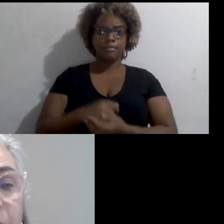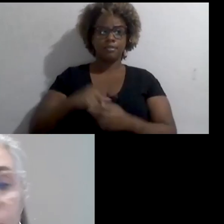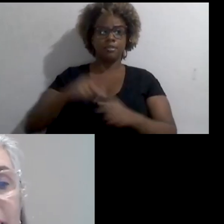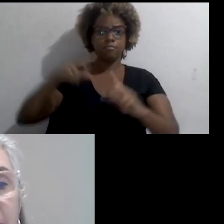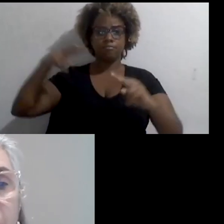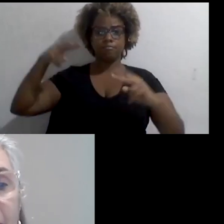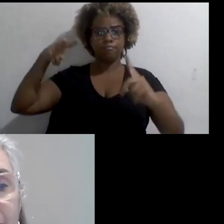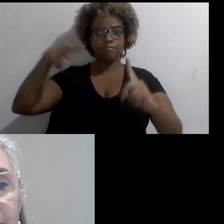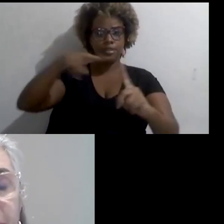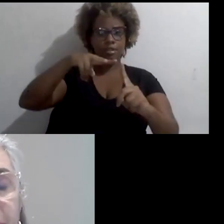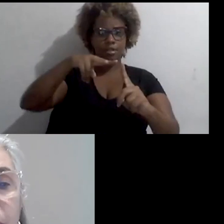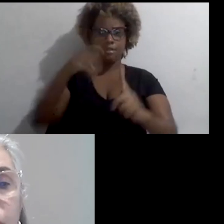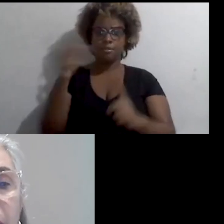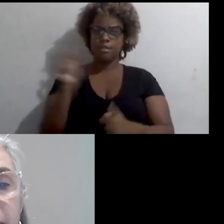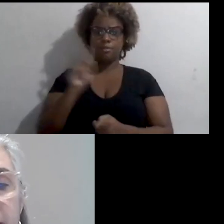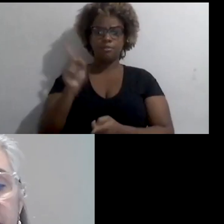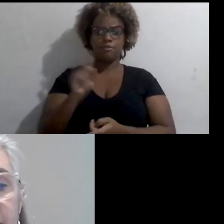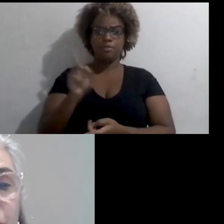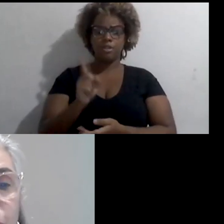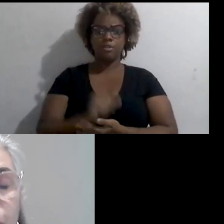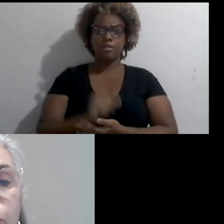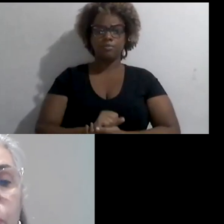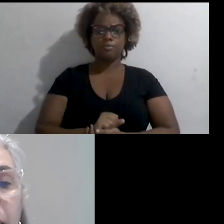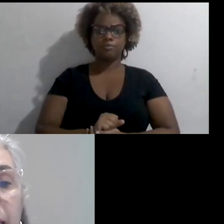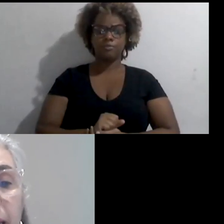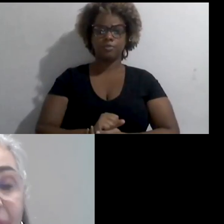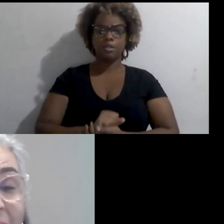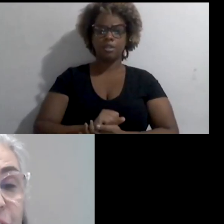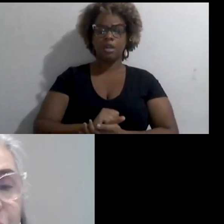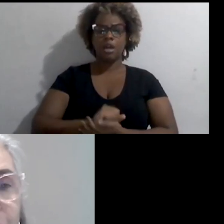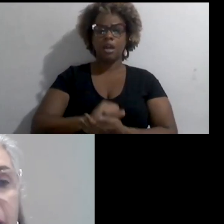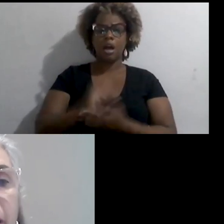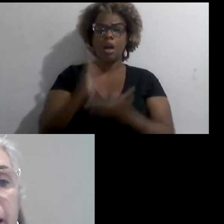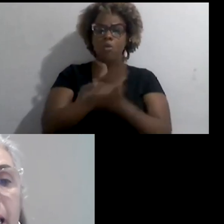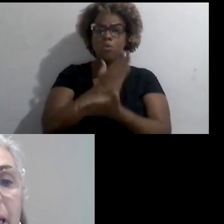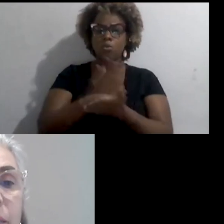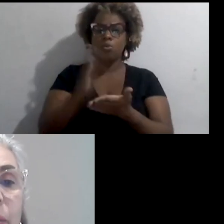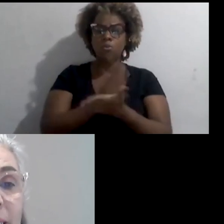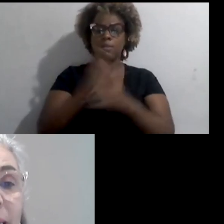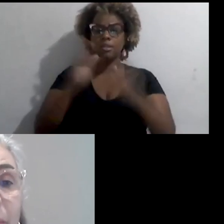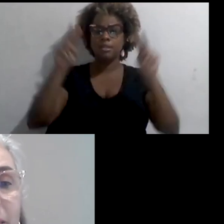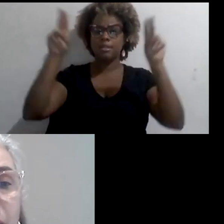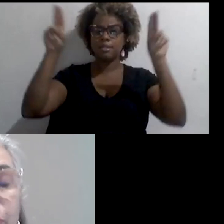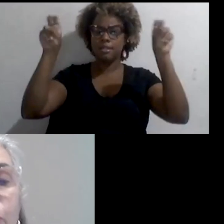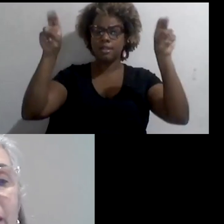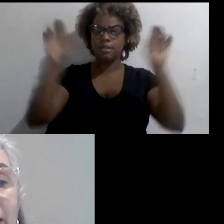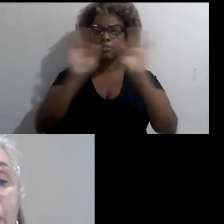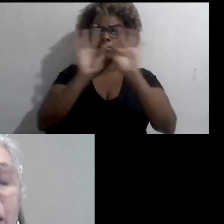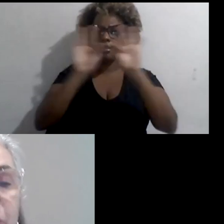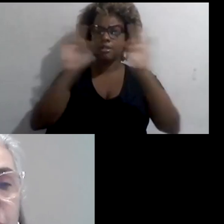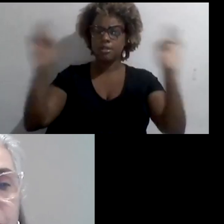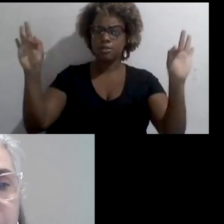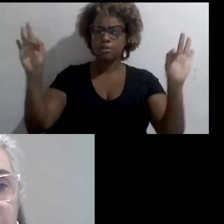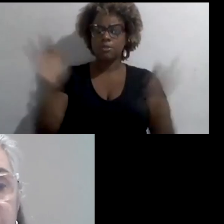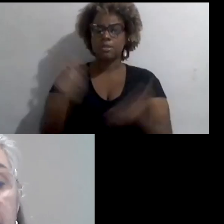né? Nenhuma menção, nada, apenas algumas citações muito frágeis em relação a essa celebração foram citadas